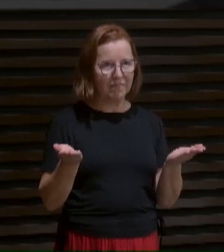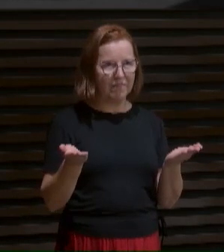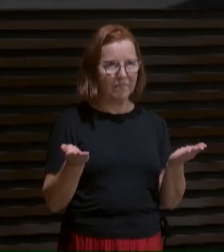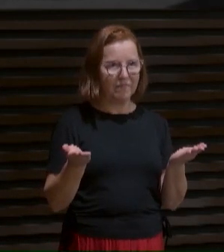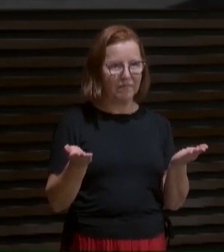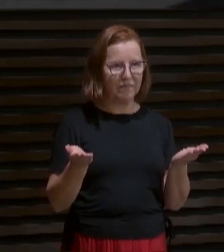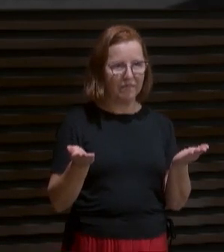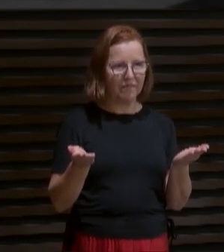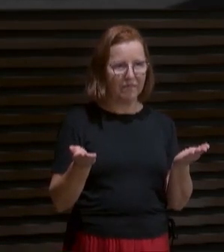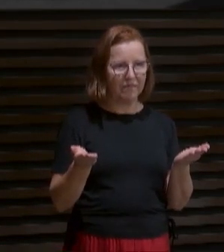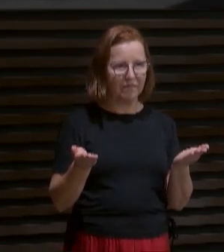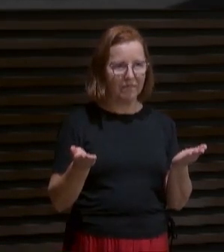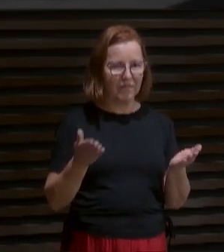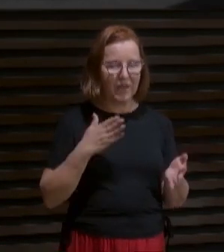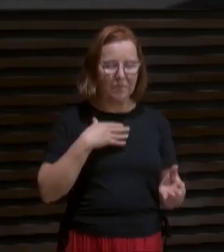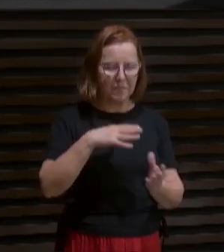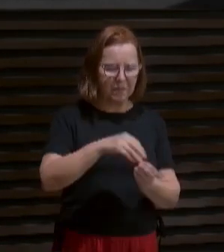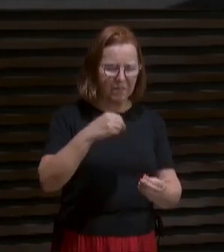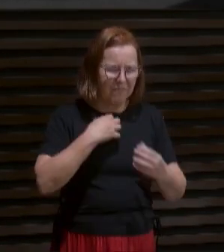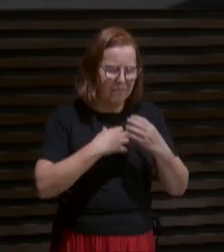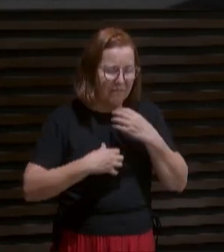está angustiada a minha alma.